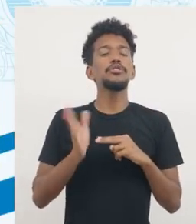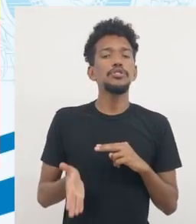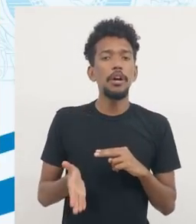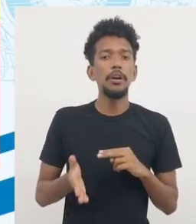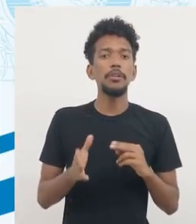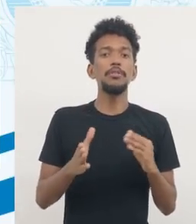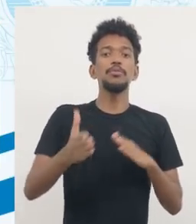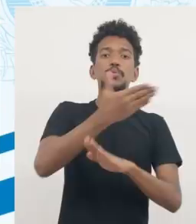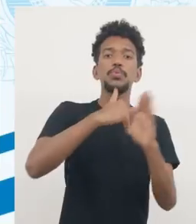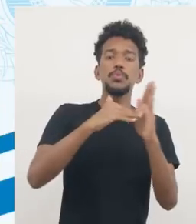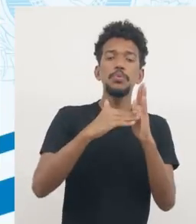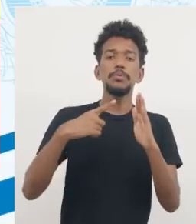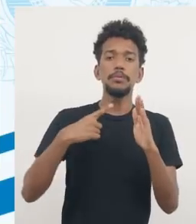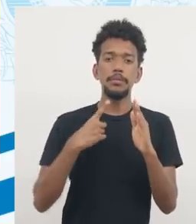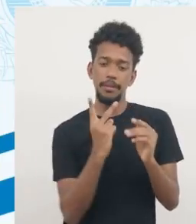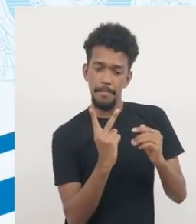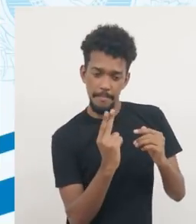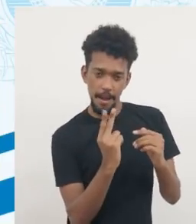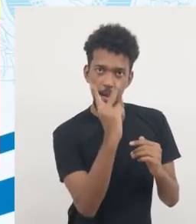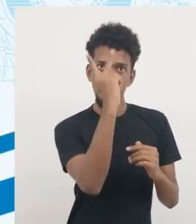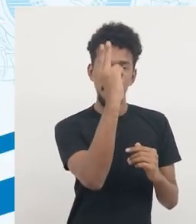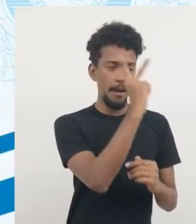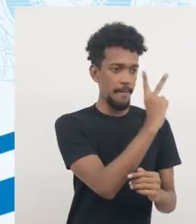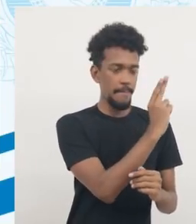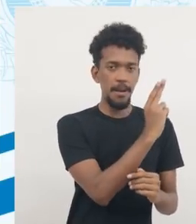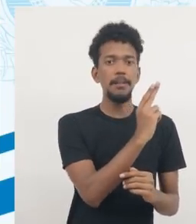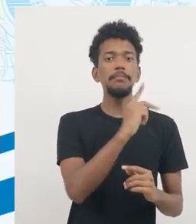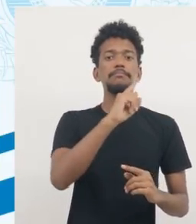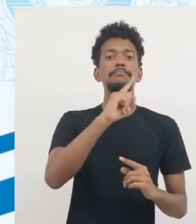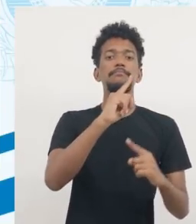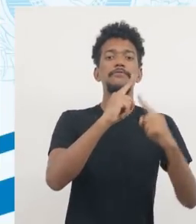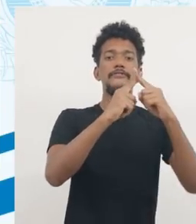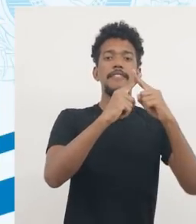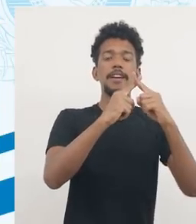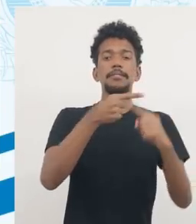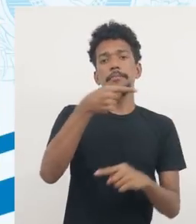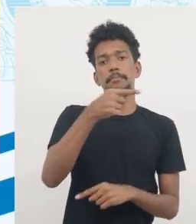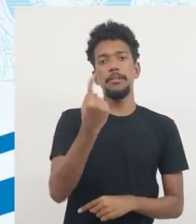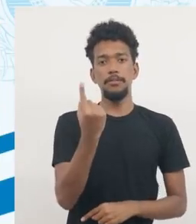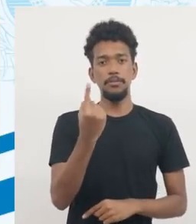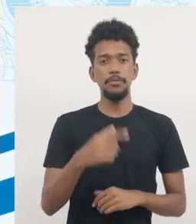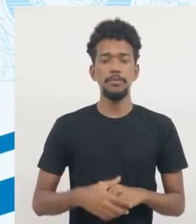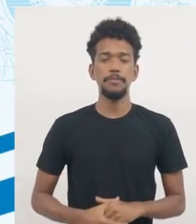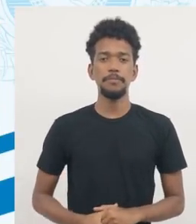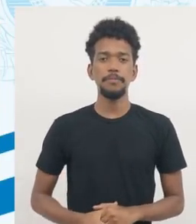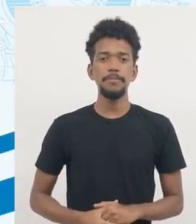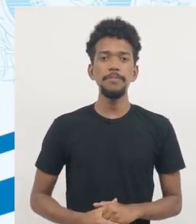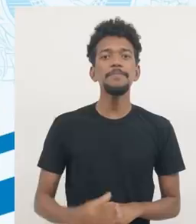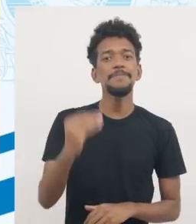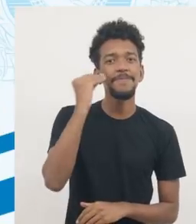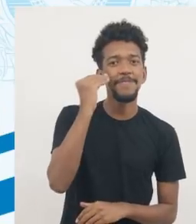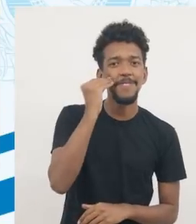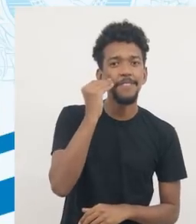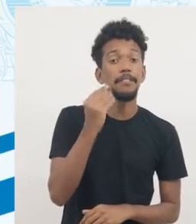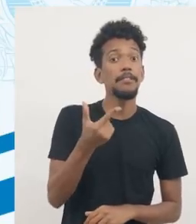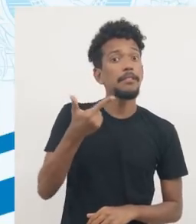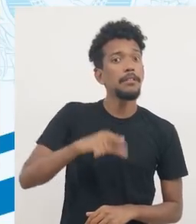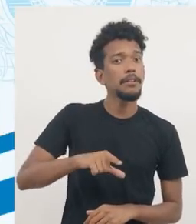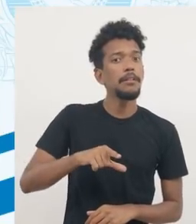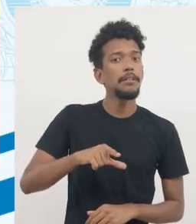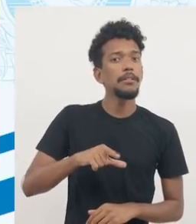os pontos, todos os pares cartesianos por menos 1. Veja então a